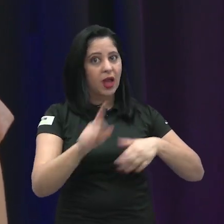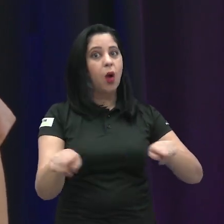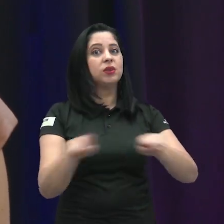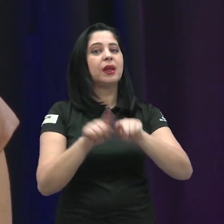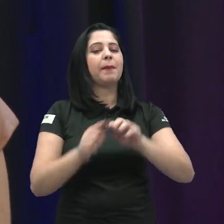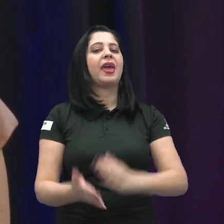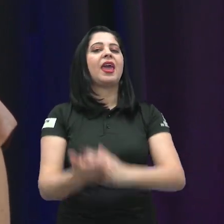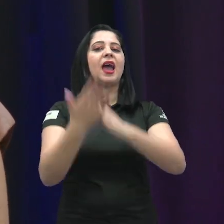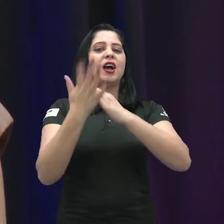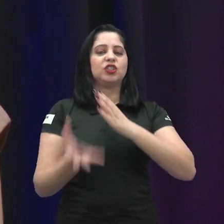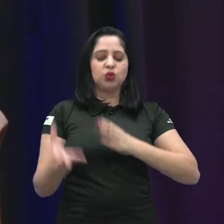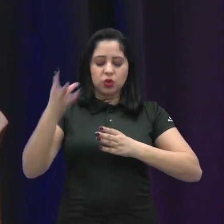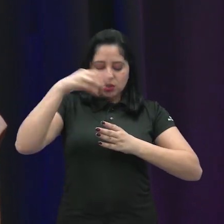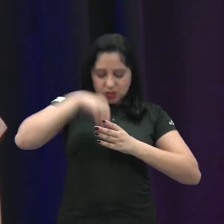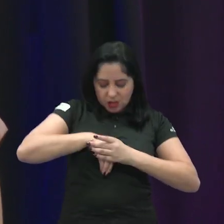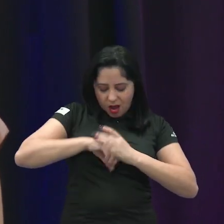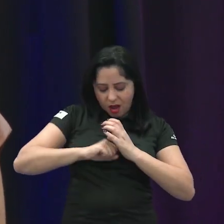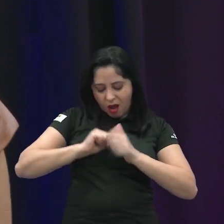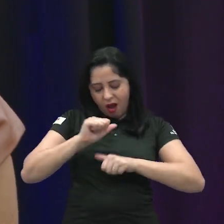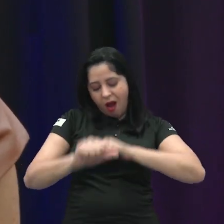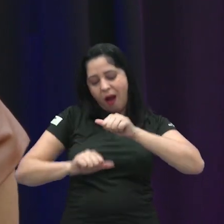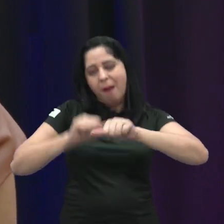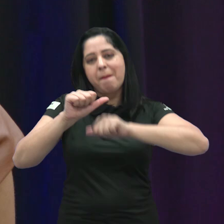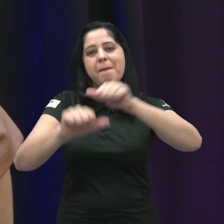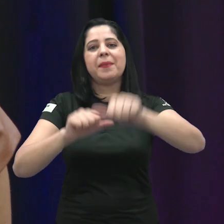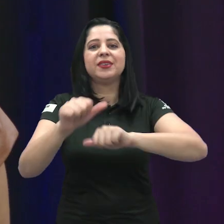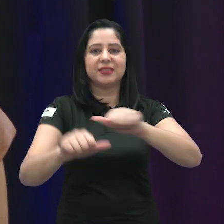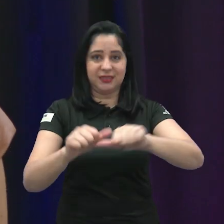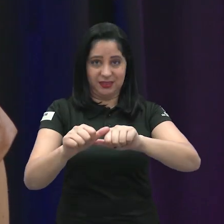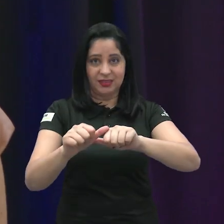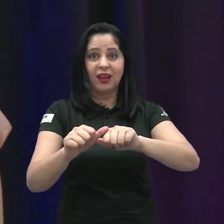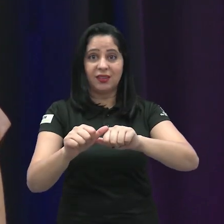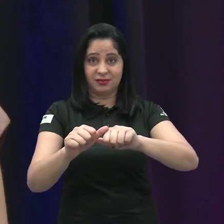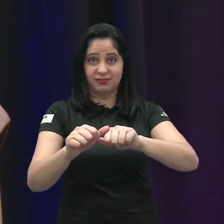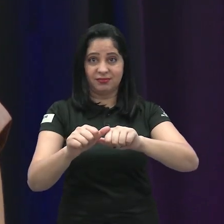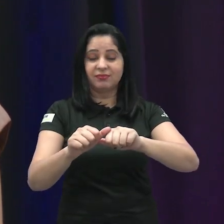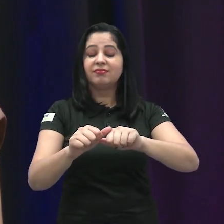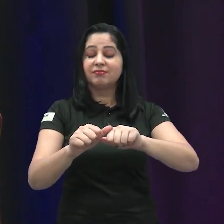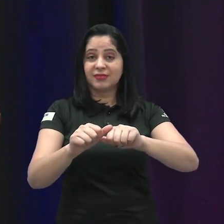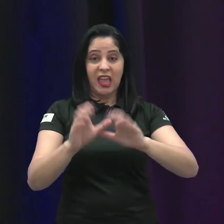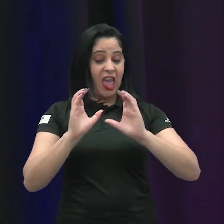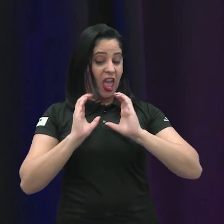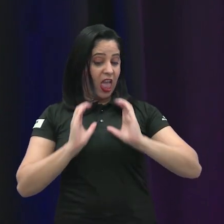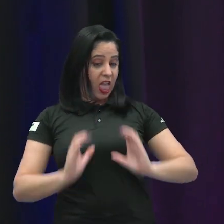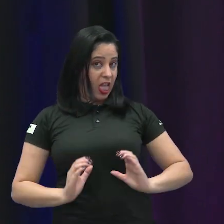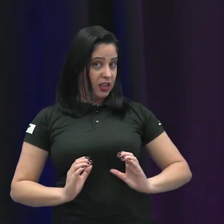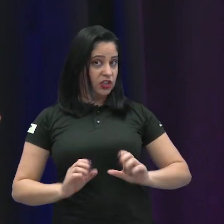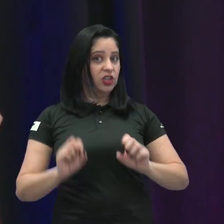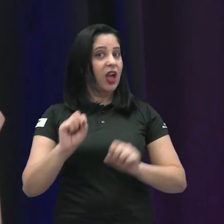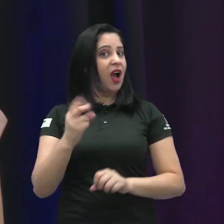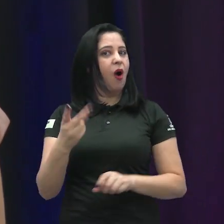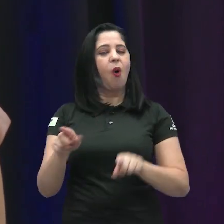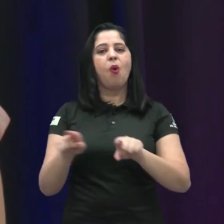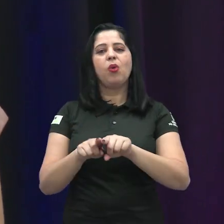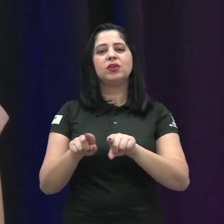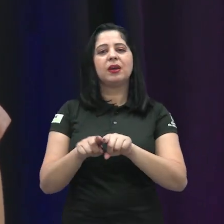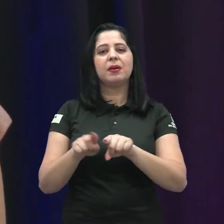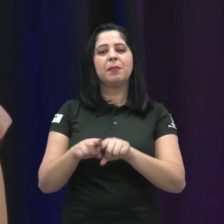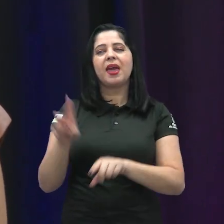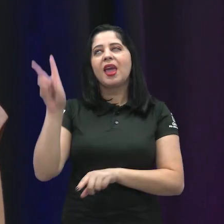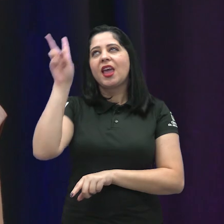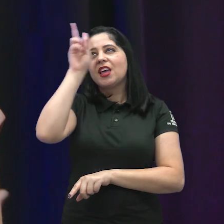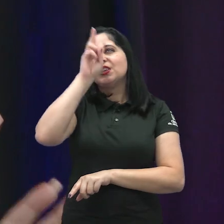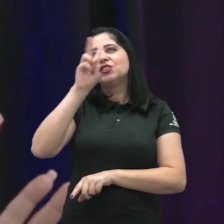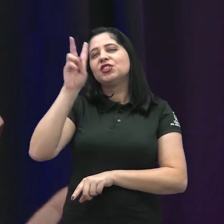ferramenta poderosa de transformação e superação de limites, sejam eles na disciplina ou na construção de